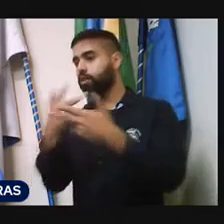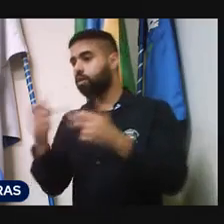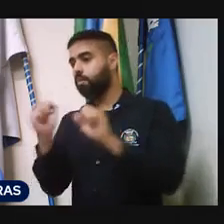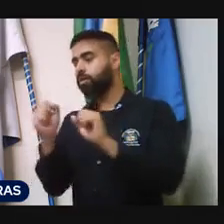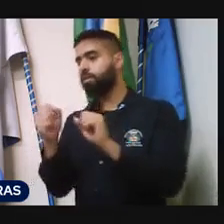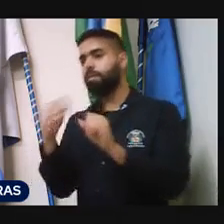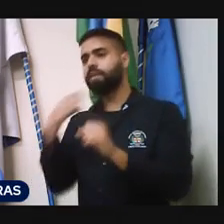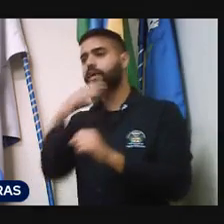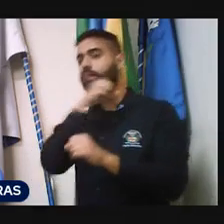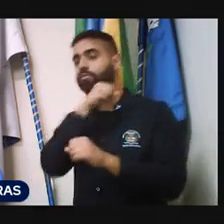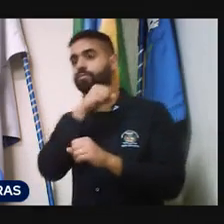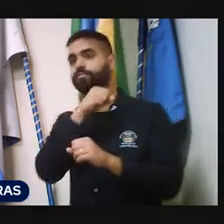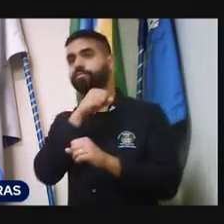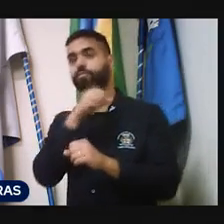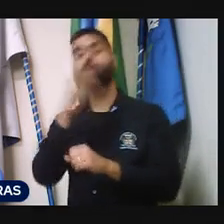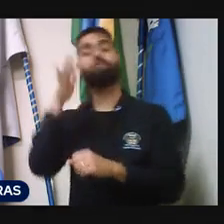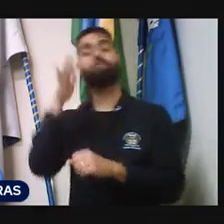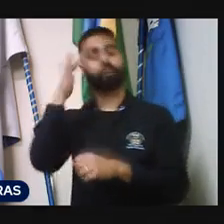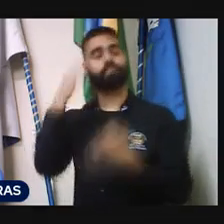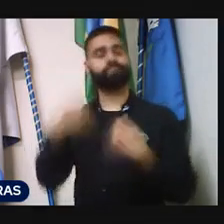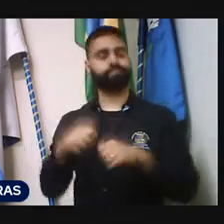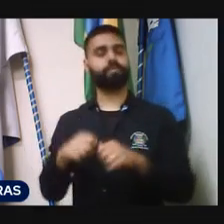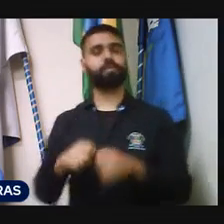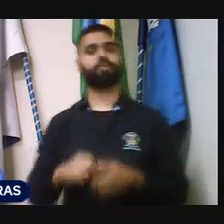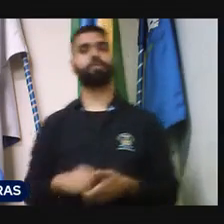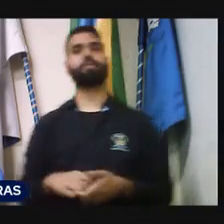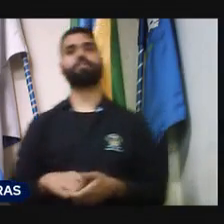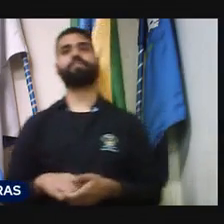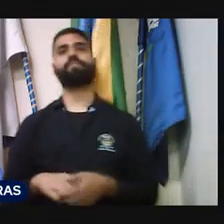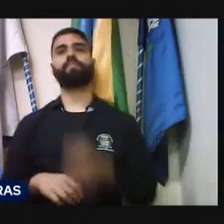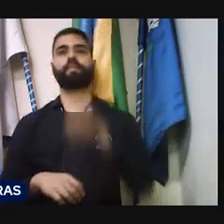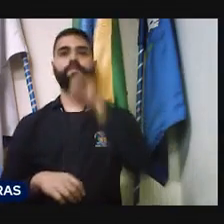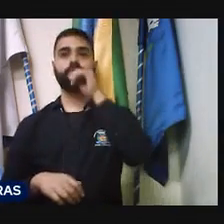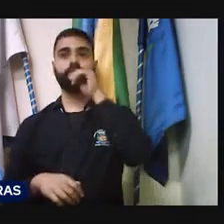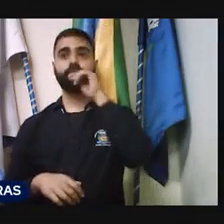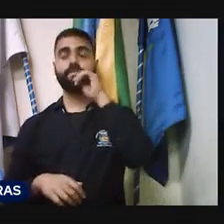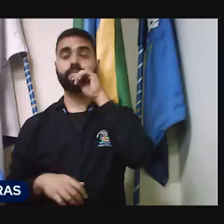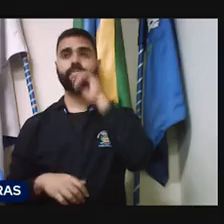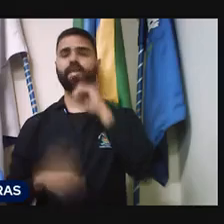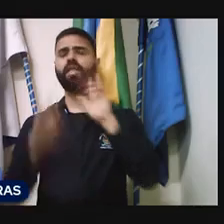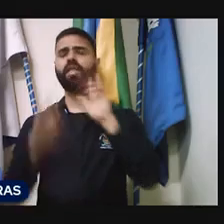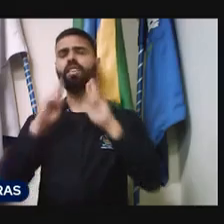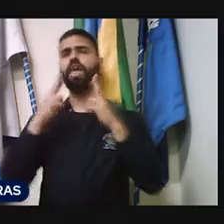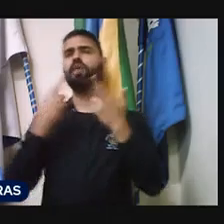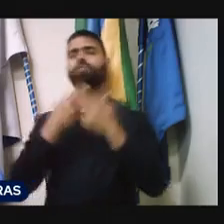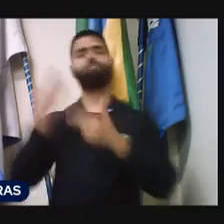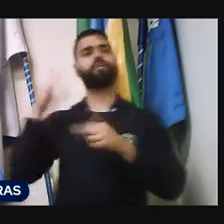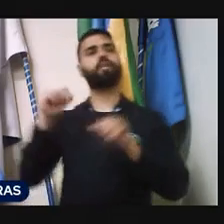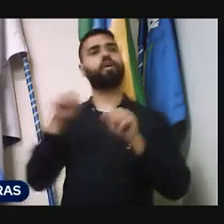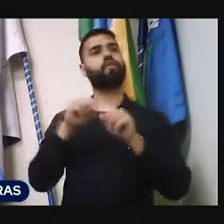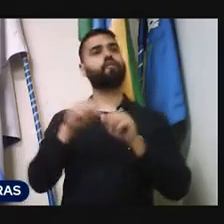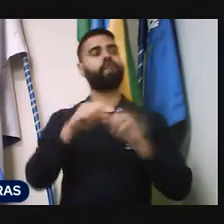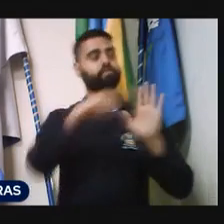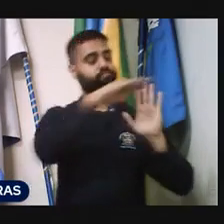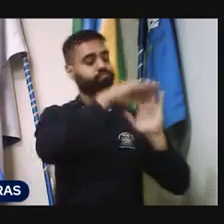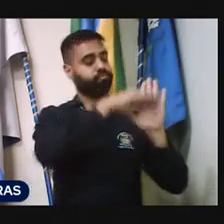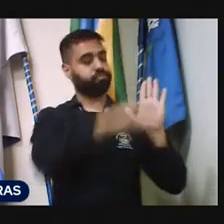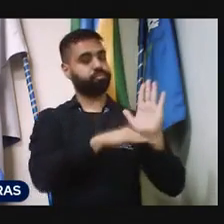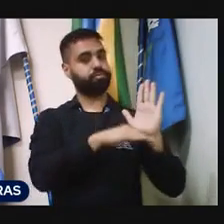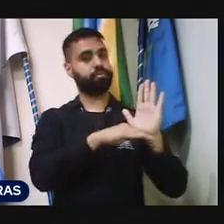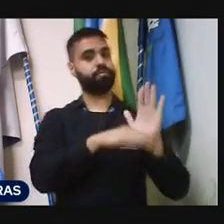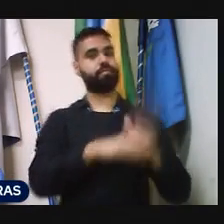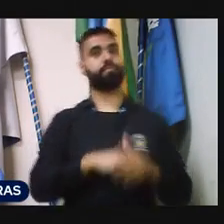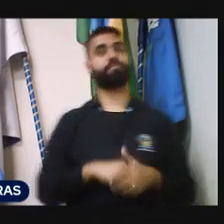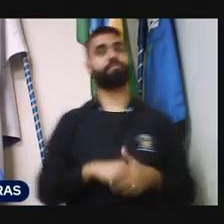resolvidos mais rápido então acho que tem que ser dessa forma fiz um relatório aqui na última sessão no né a sessão de estava muito